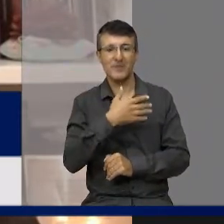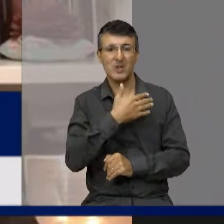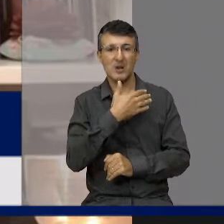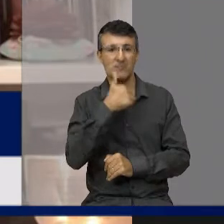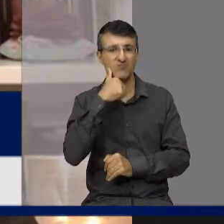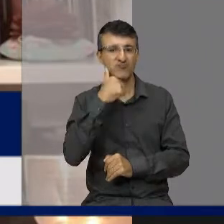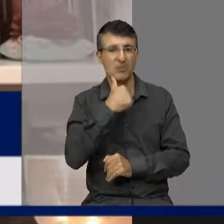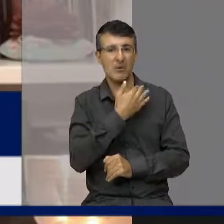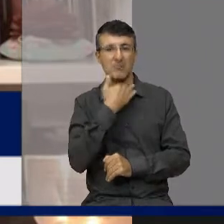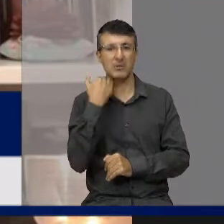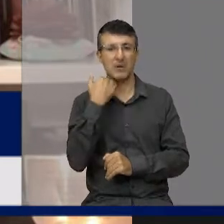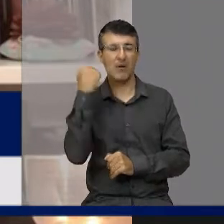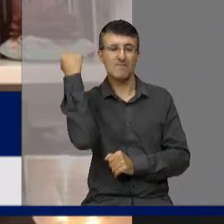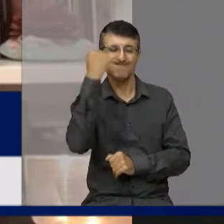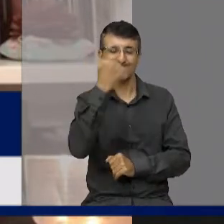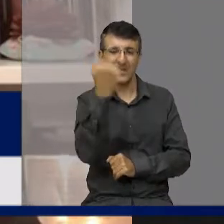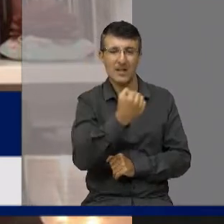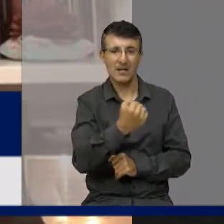ex-companheiros subiu